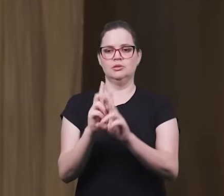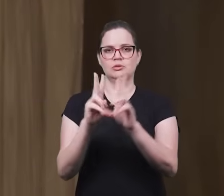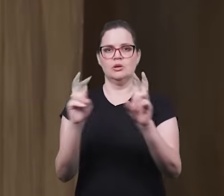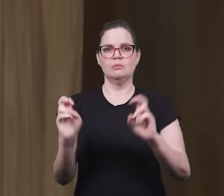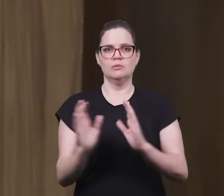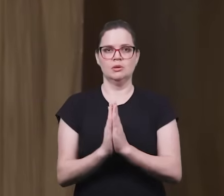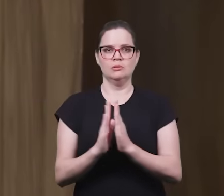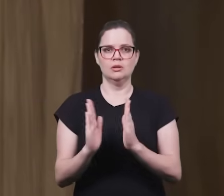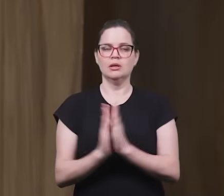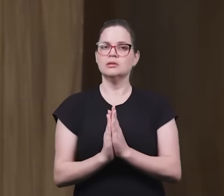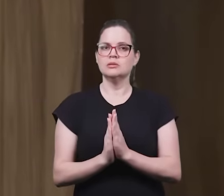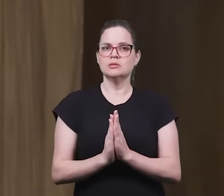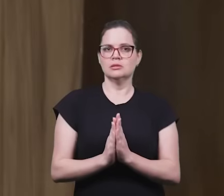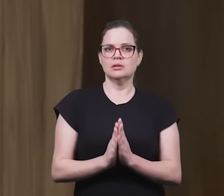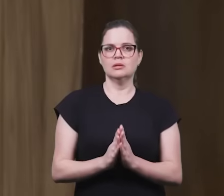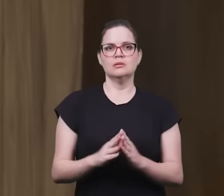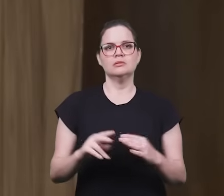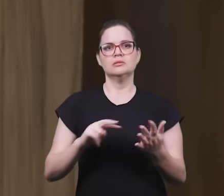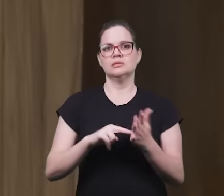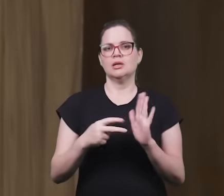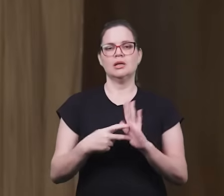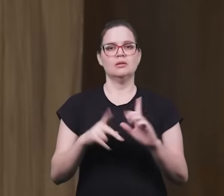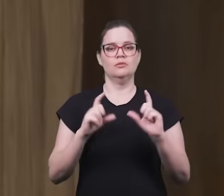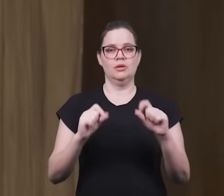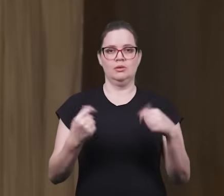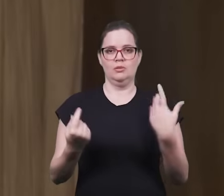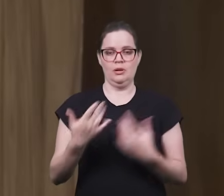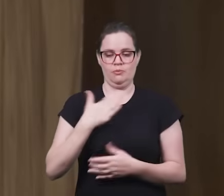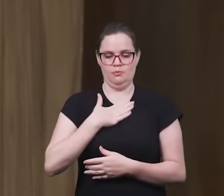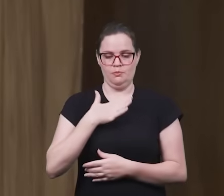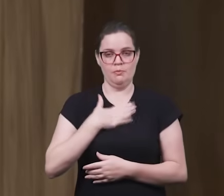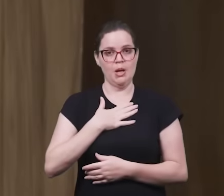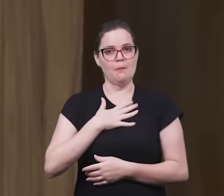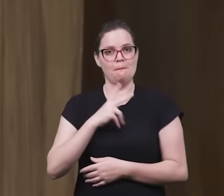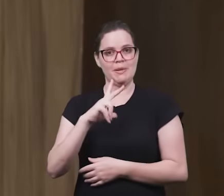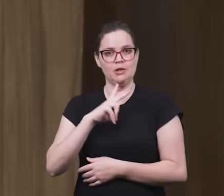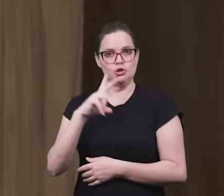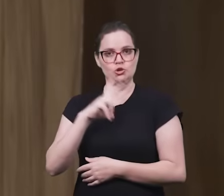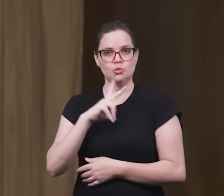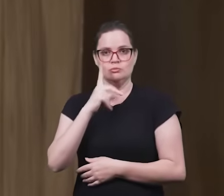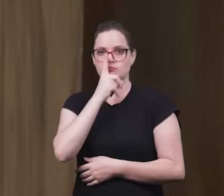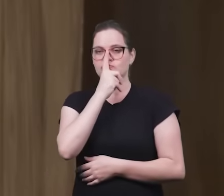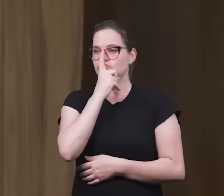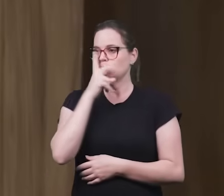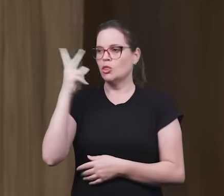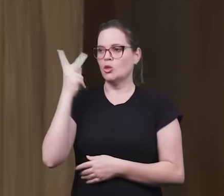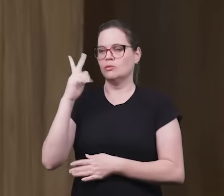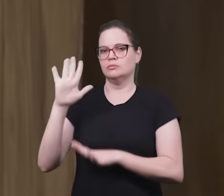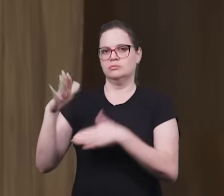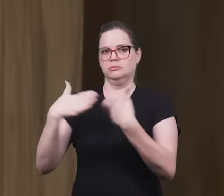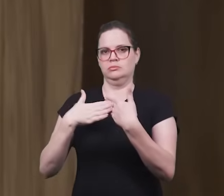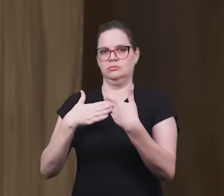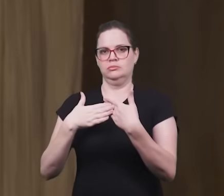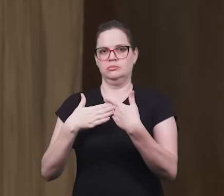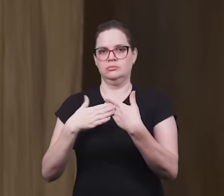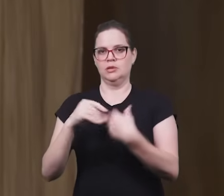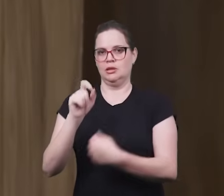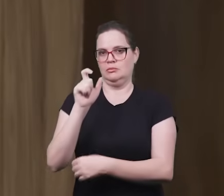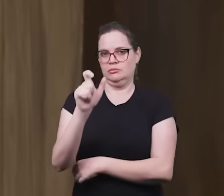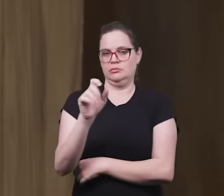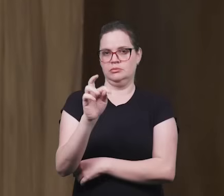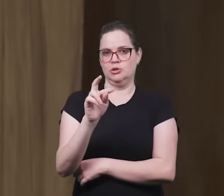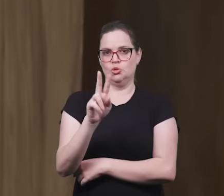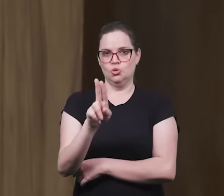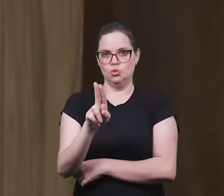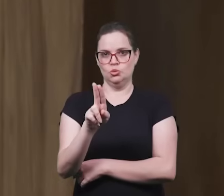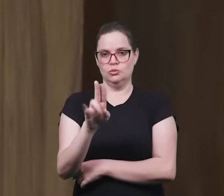a oração assume um sentido pessoal e íntimo. Aqui, o pronome tu,